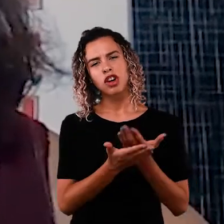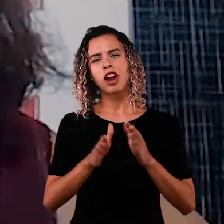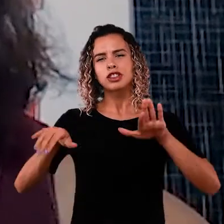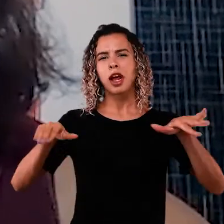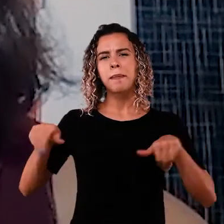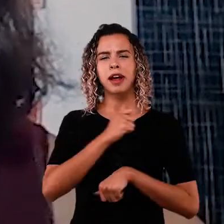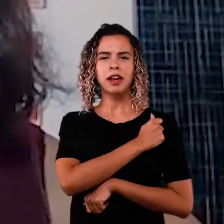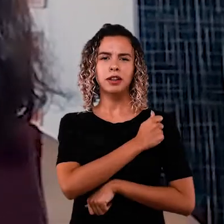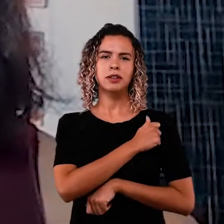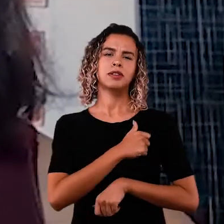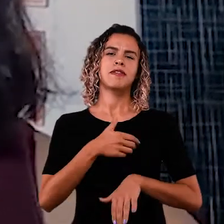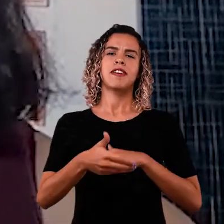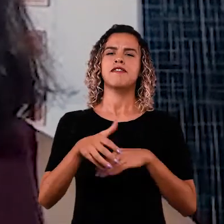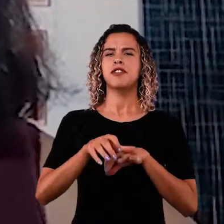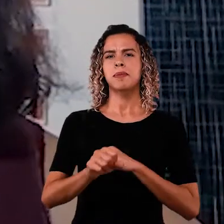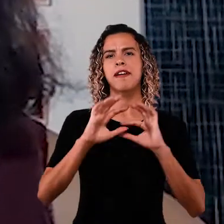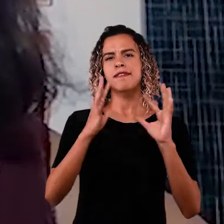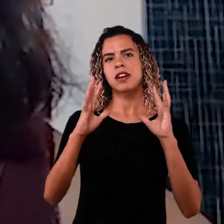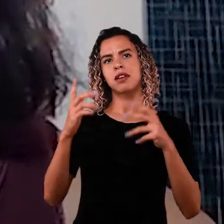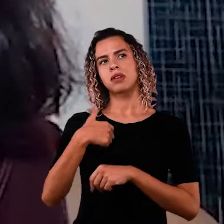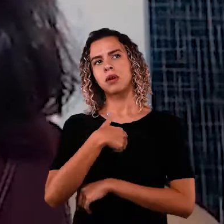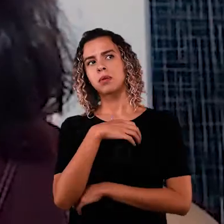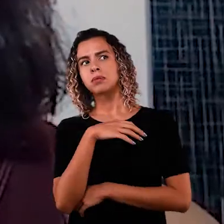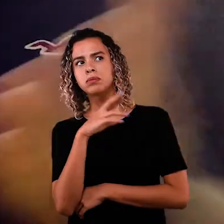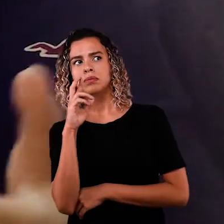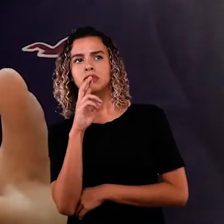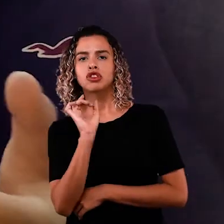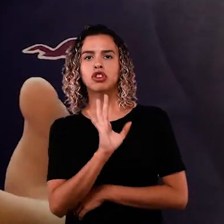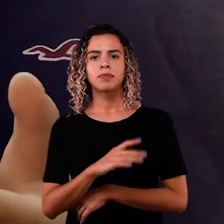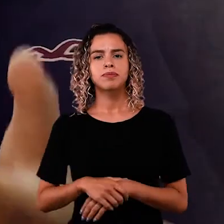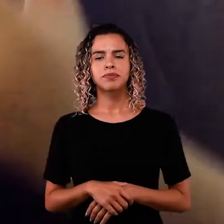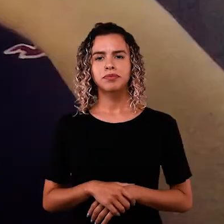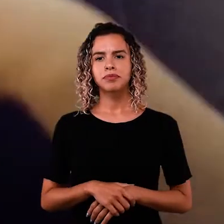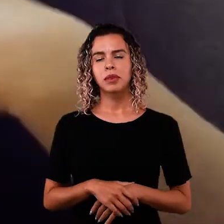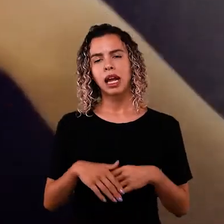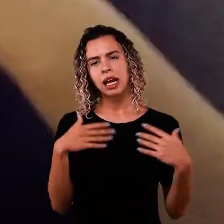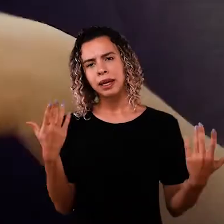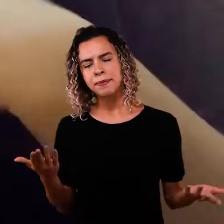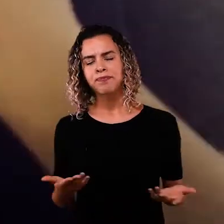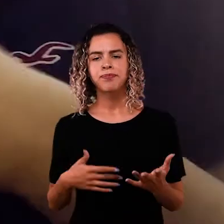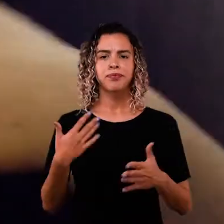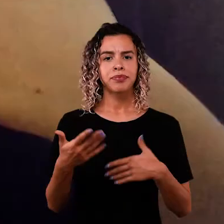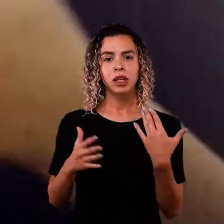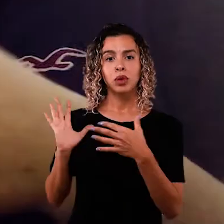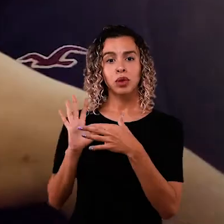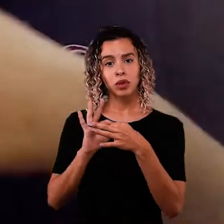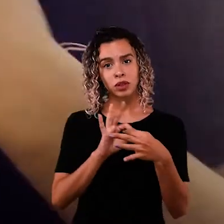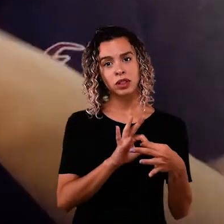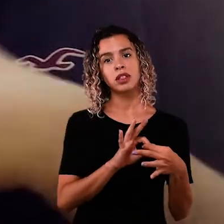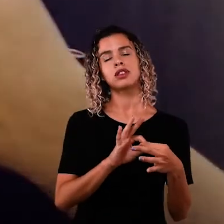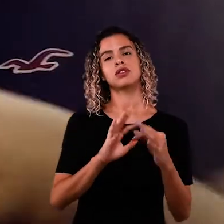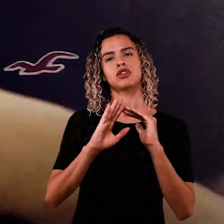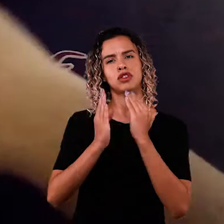dos alunos que iam se formar, eu só ficava de longe observando. Fernanda Beatriz, estudante de letras. No contexto escolar,